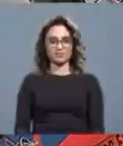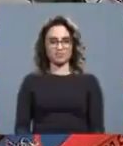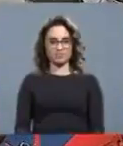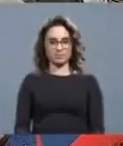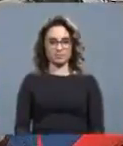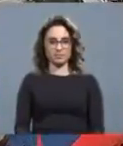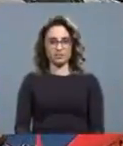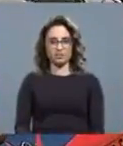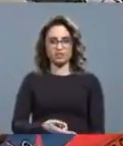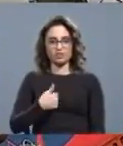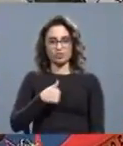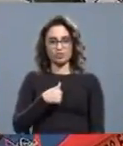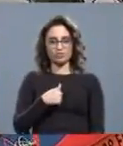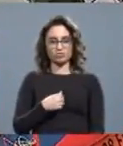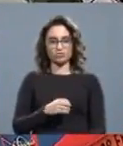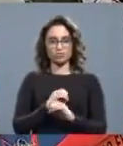9392 e 389. Não fazemos aqui.